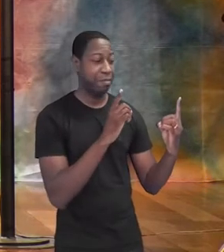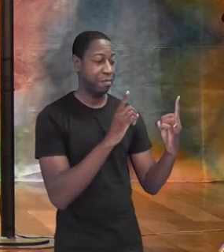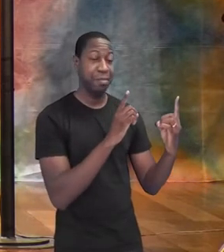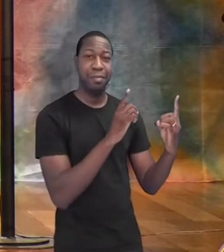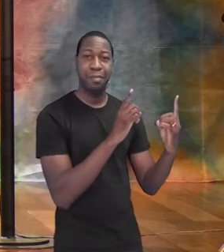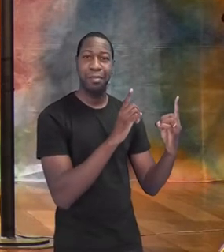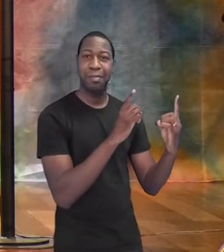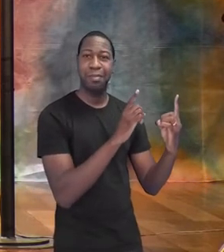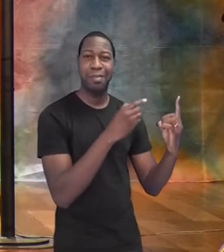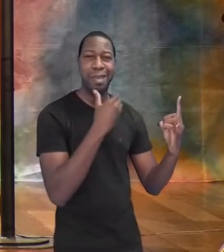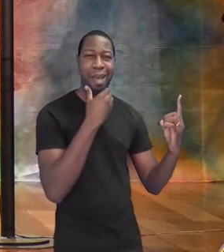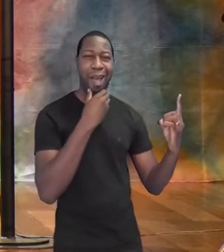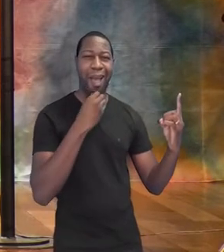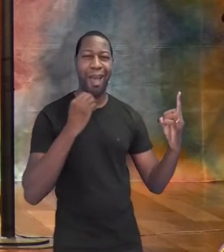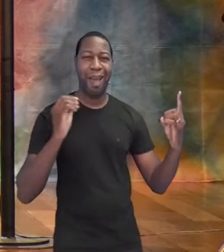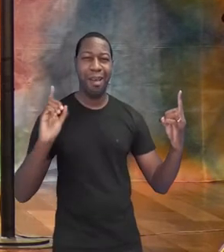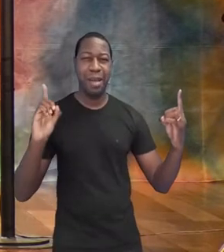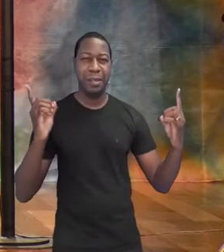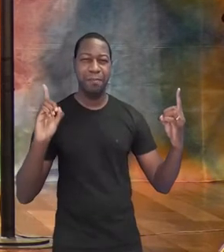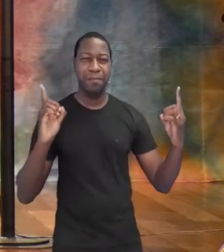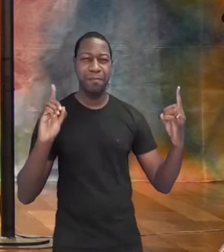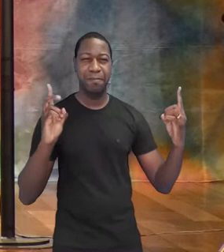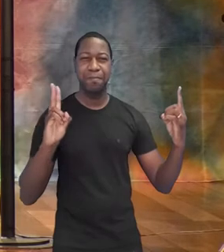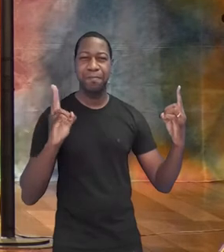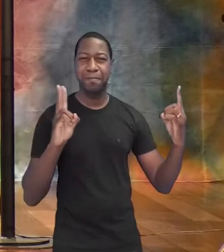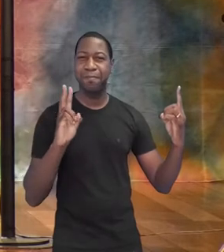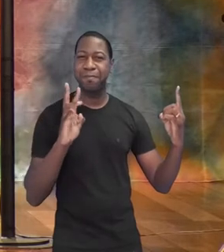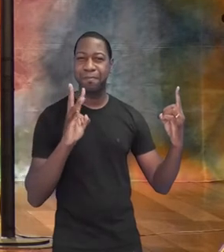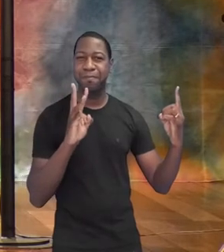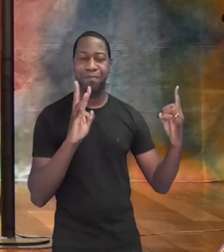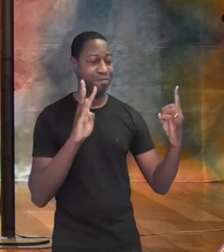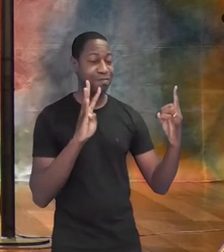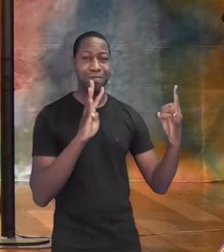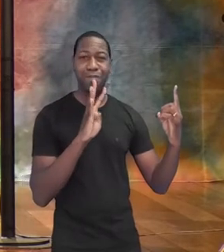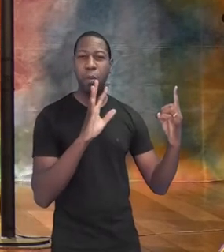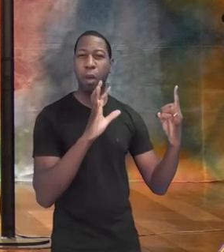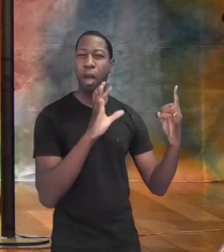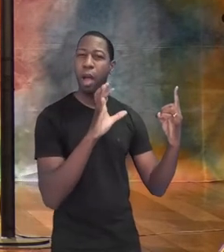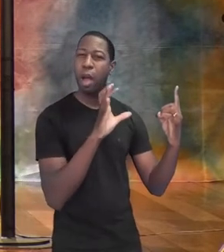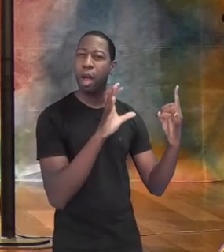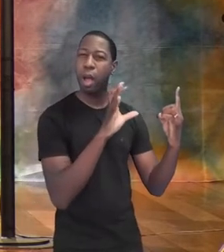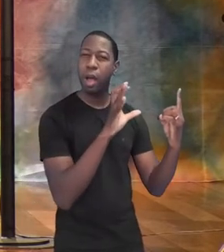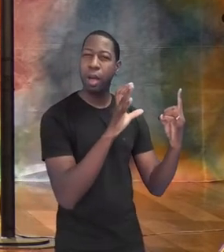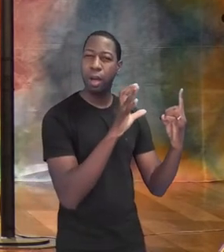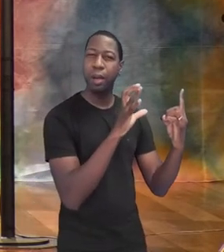causa disso, os homens se aproximaram.